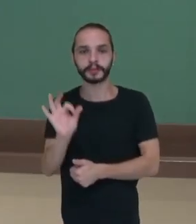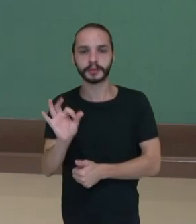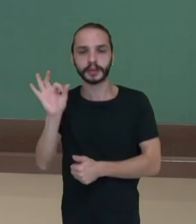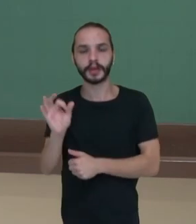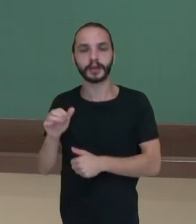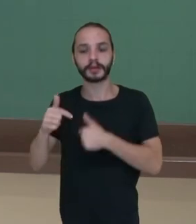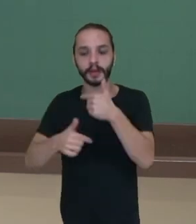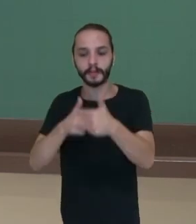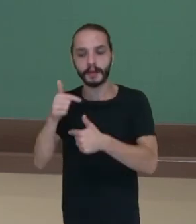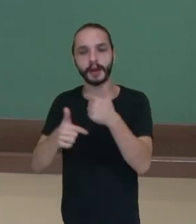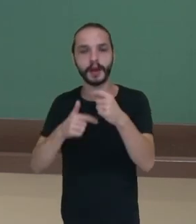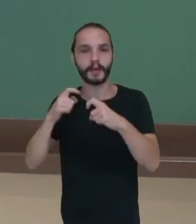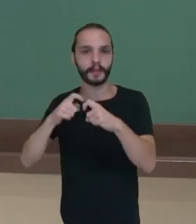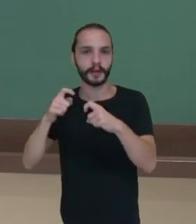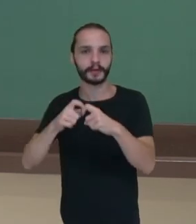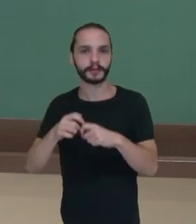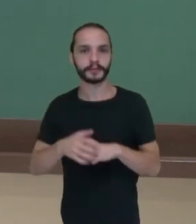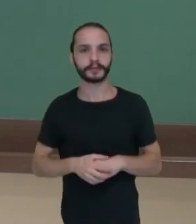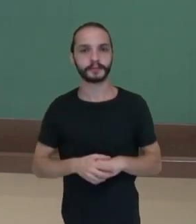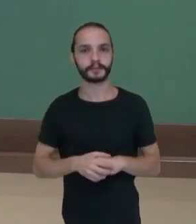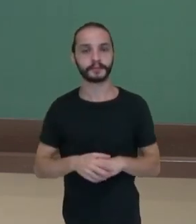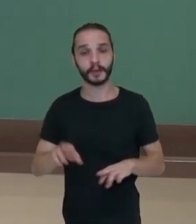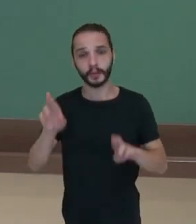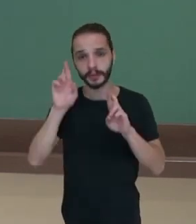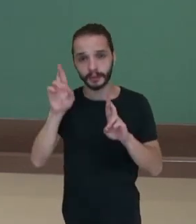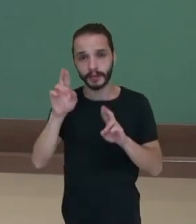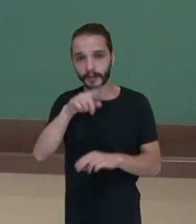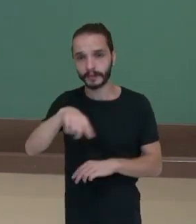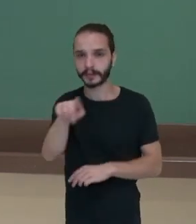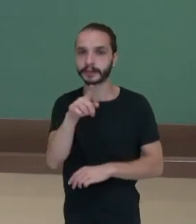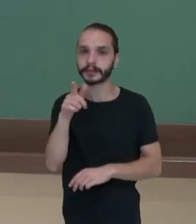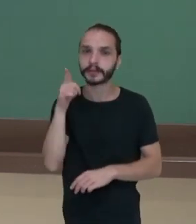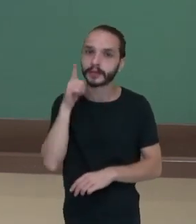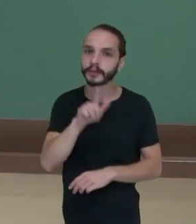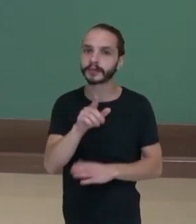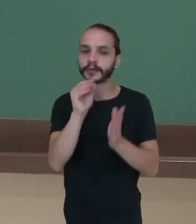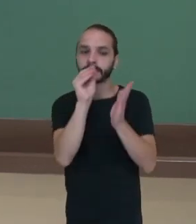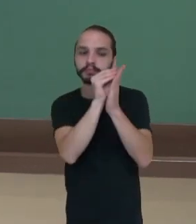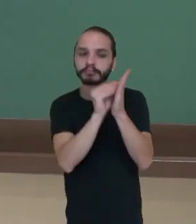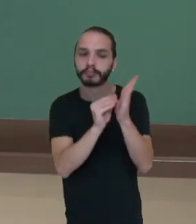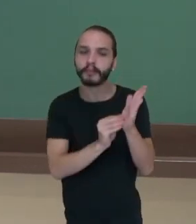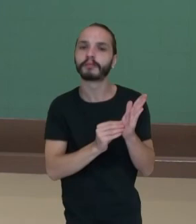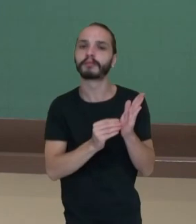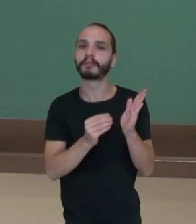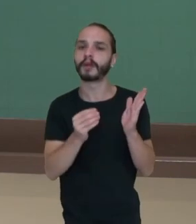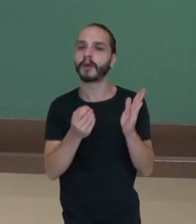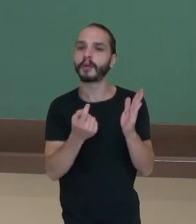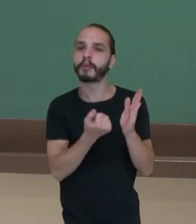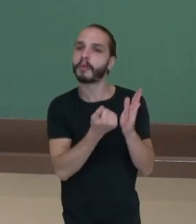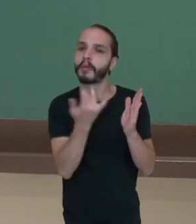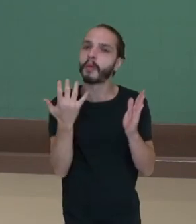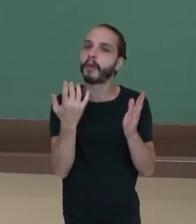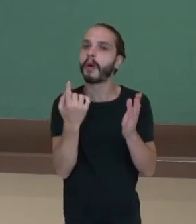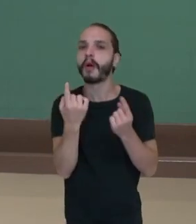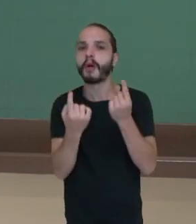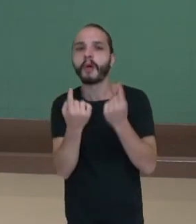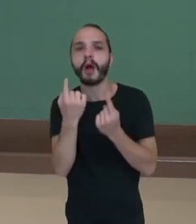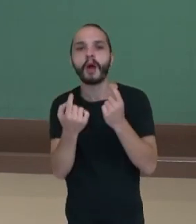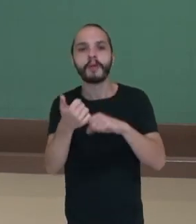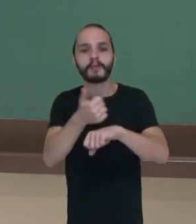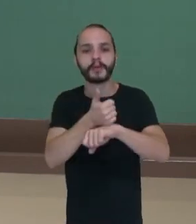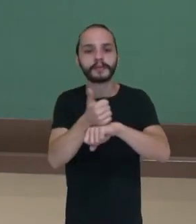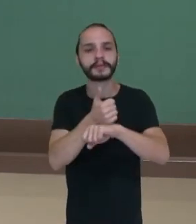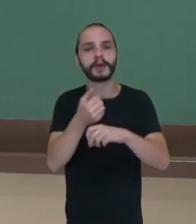atuando como médicas. Espero que vocês tenham conseguido fazer anotação de alguma profissão e como as